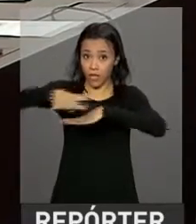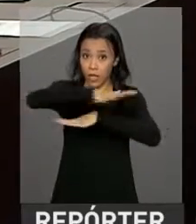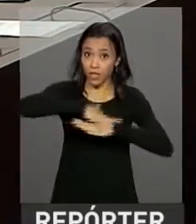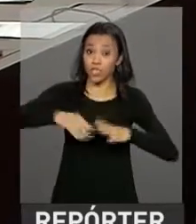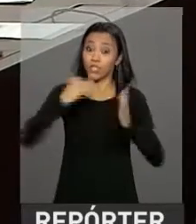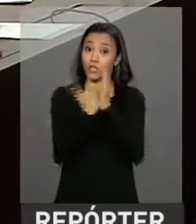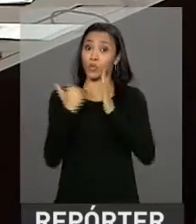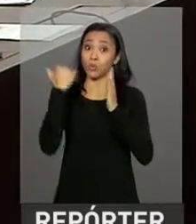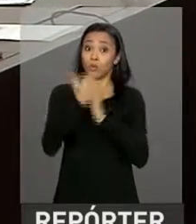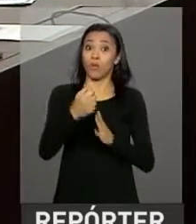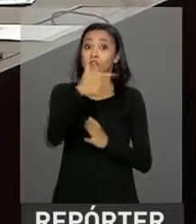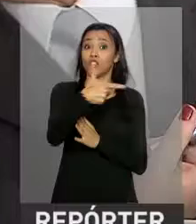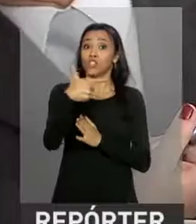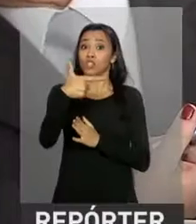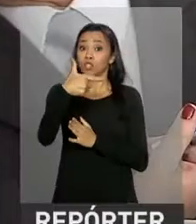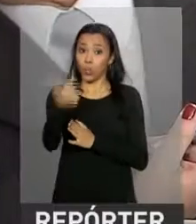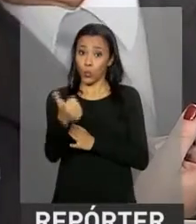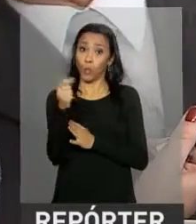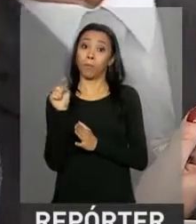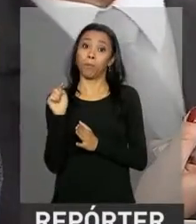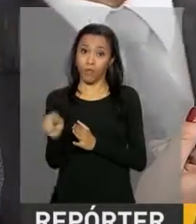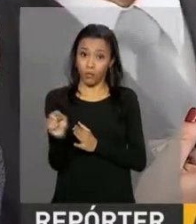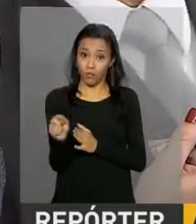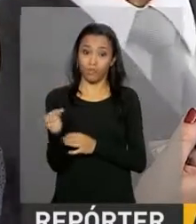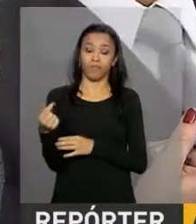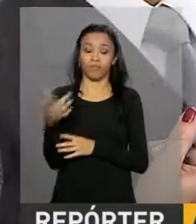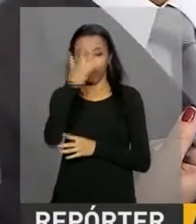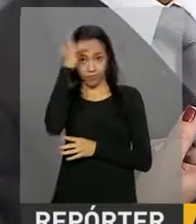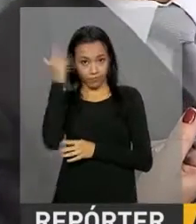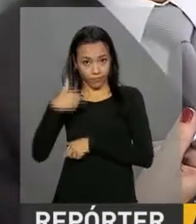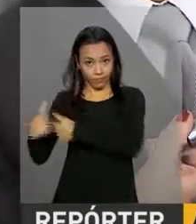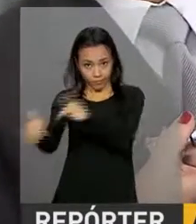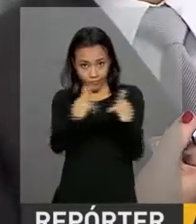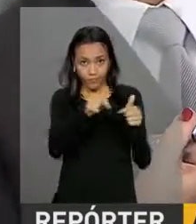para cerca de 21 mil. Nós atuaremos,